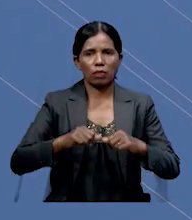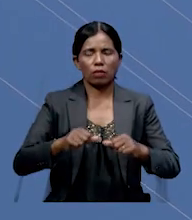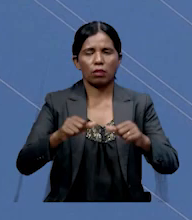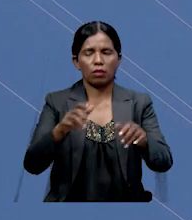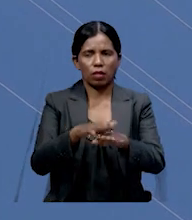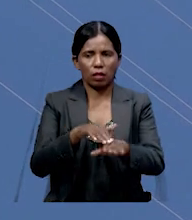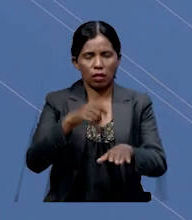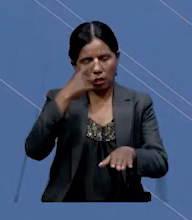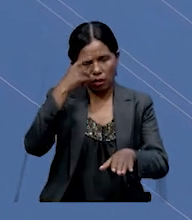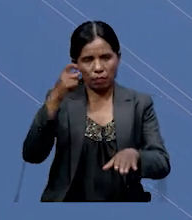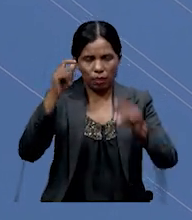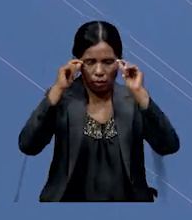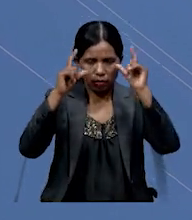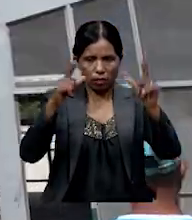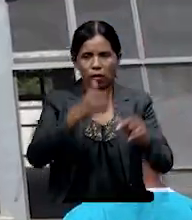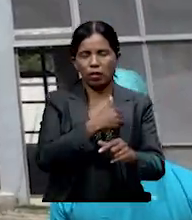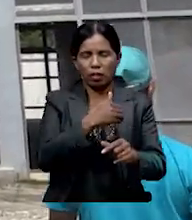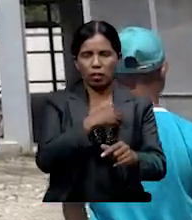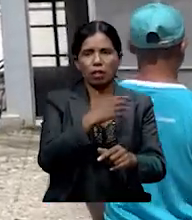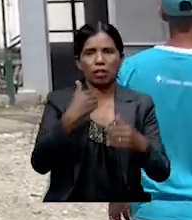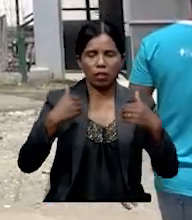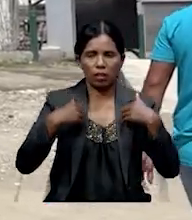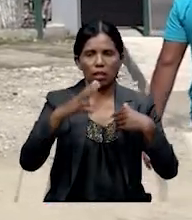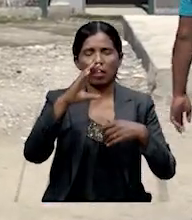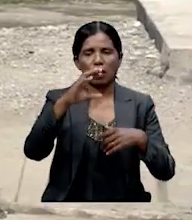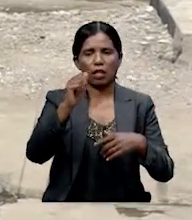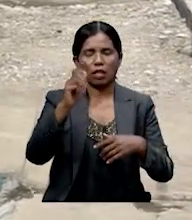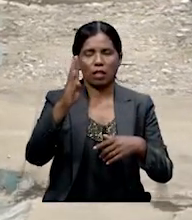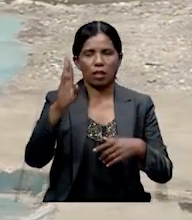lento, também Timor Leste se dá o que acaba o submarino onde